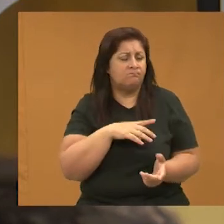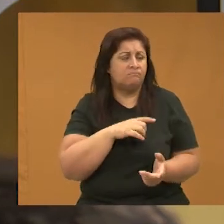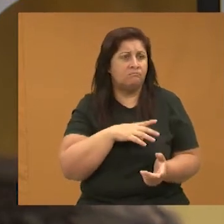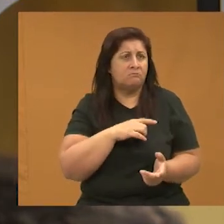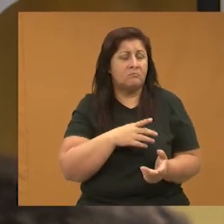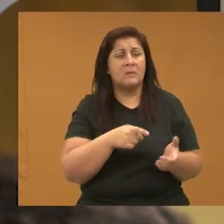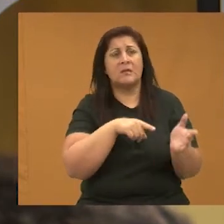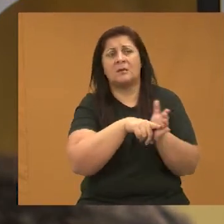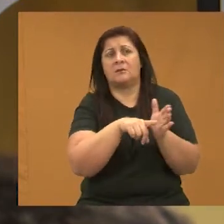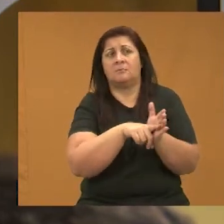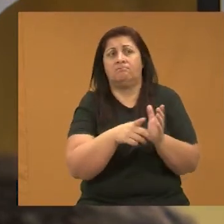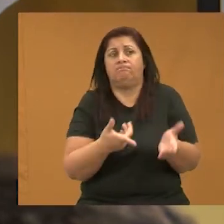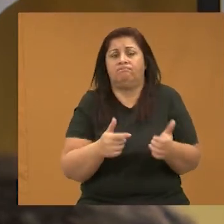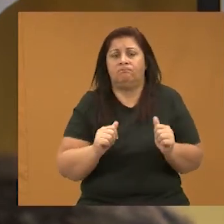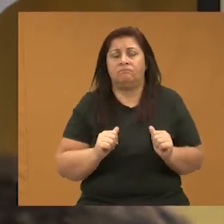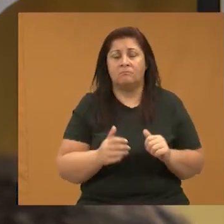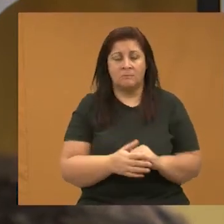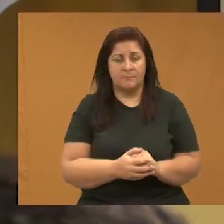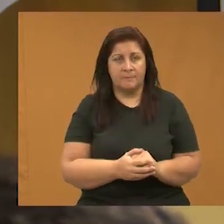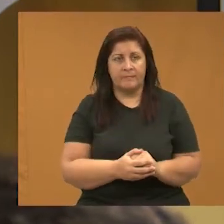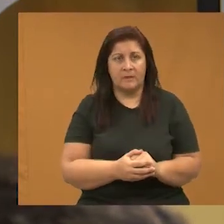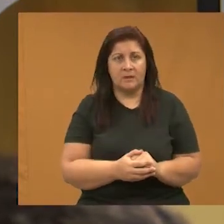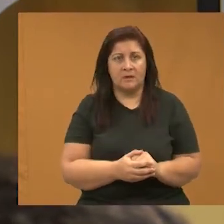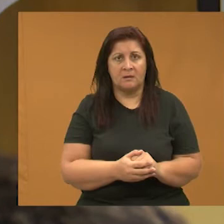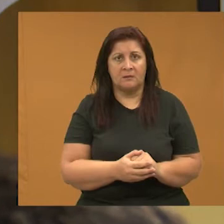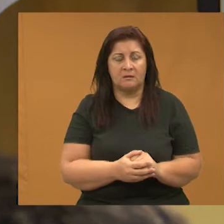de perguntar. Eles chegaram a